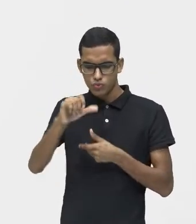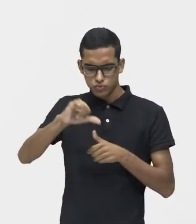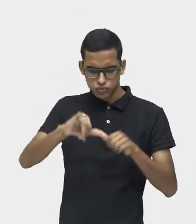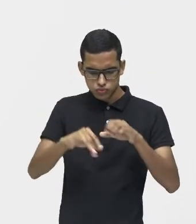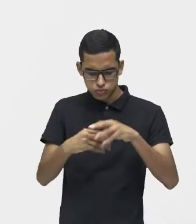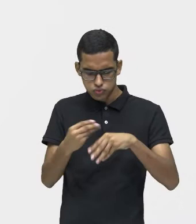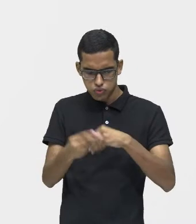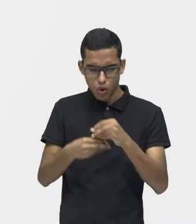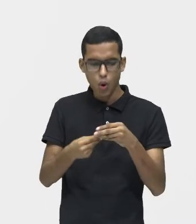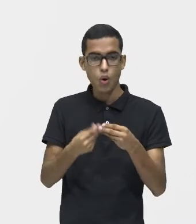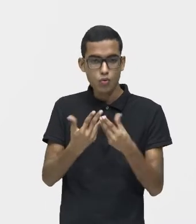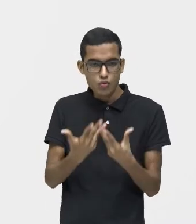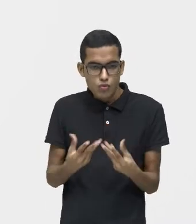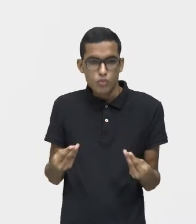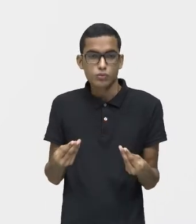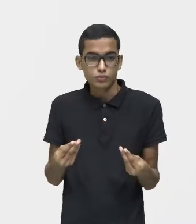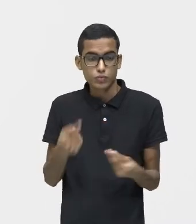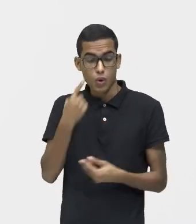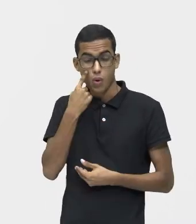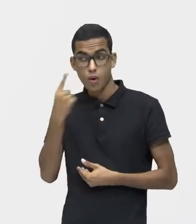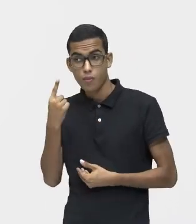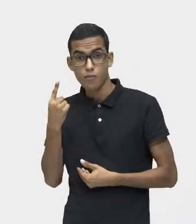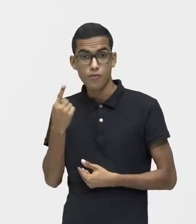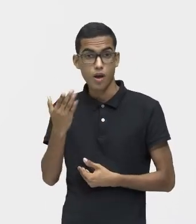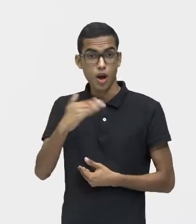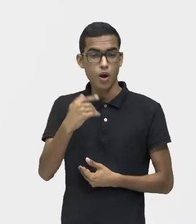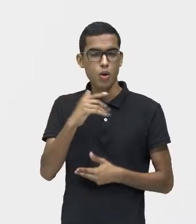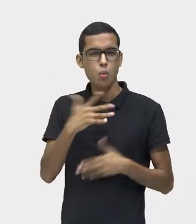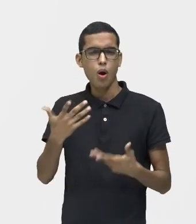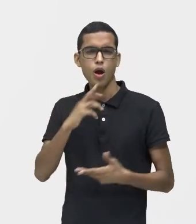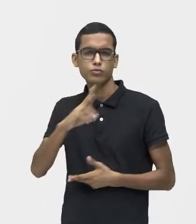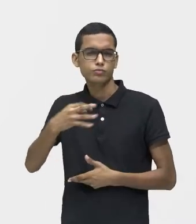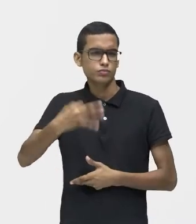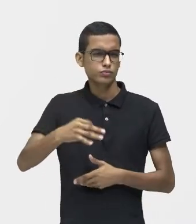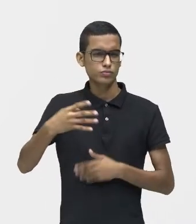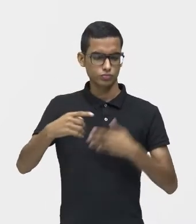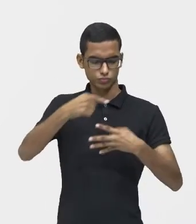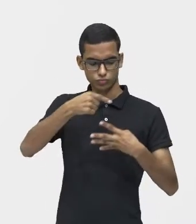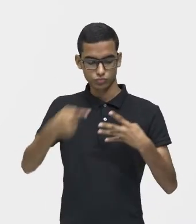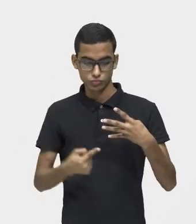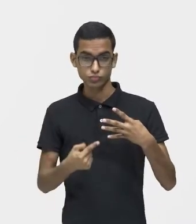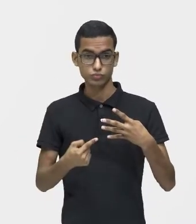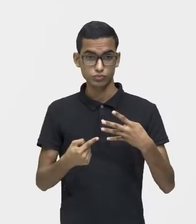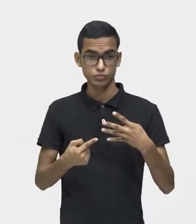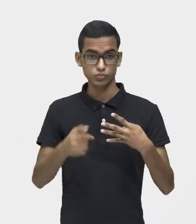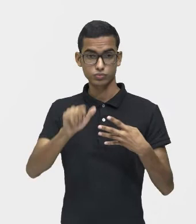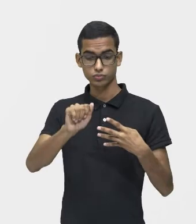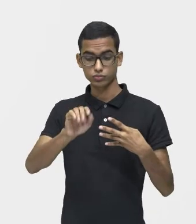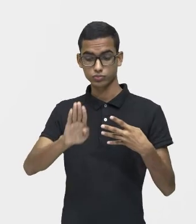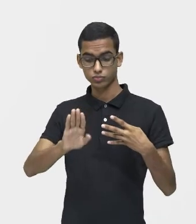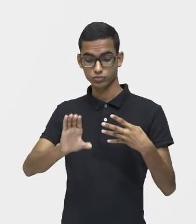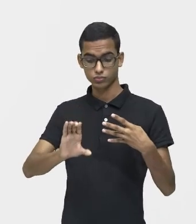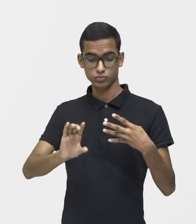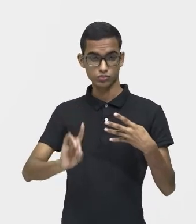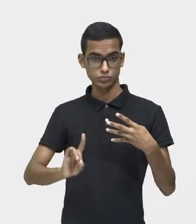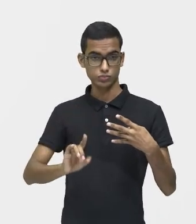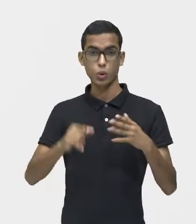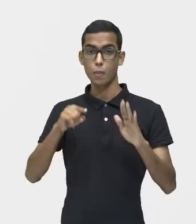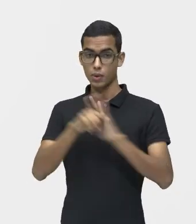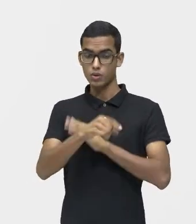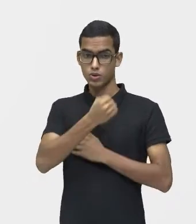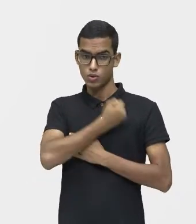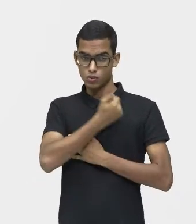gabarito. A gente observa aí qual é a nossa alternativa correta. Olha só. Então, na questão 23,